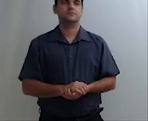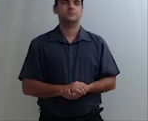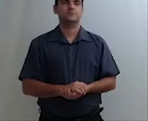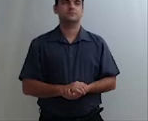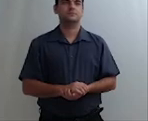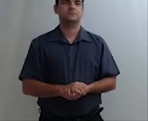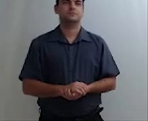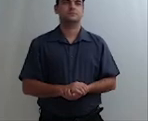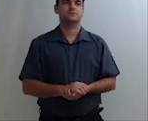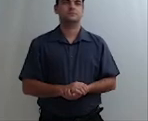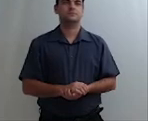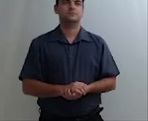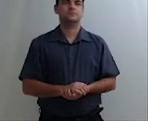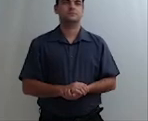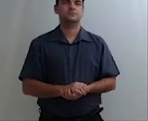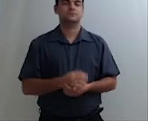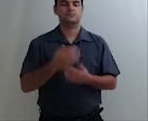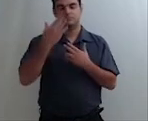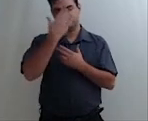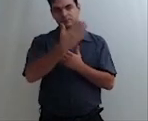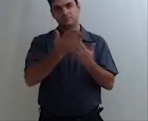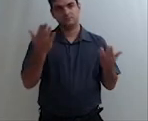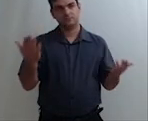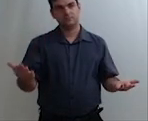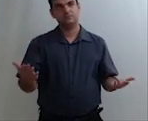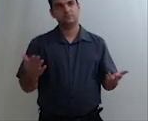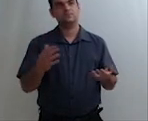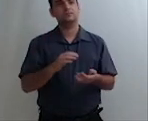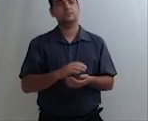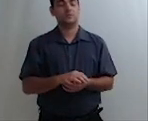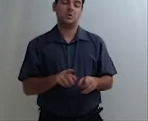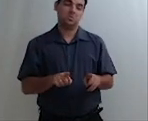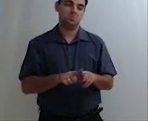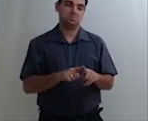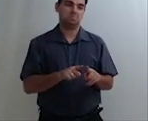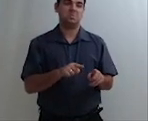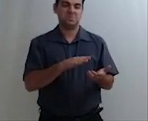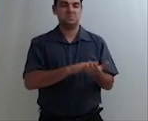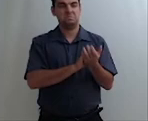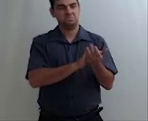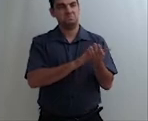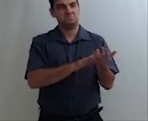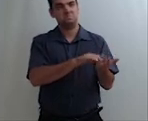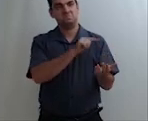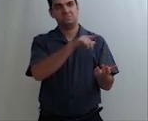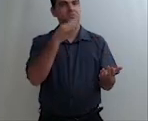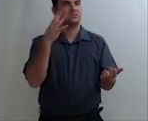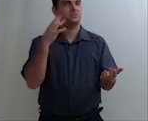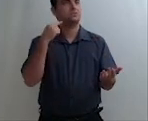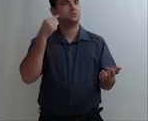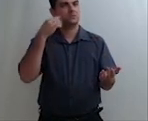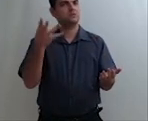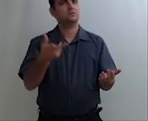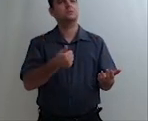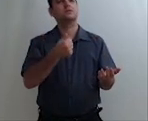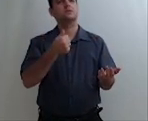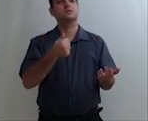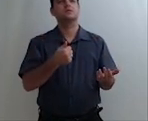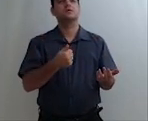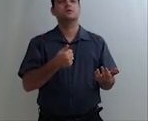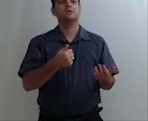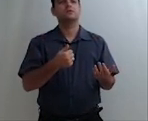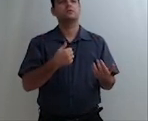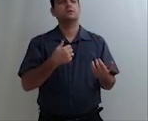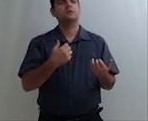ministros eh eu cumprimento também o advogado que fez uma sustentação demorada com várias